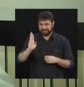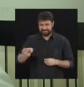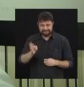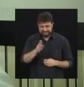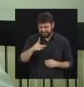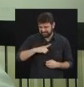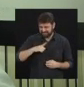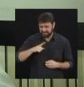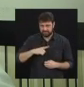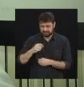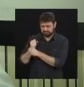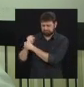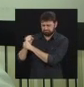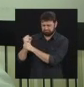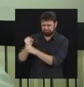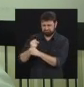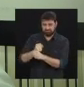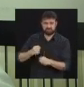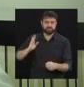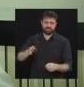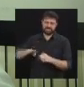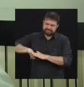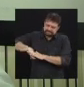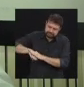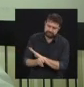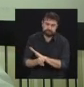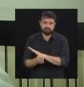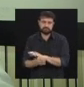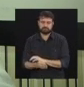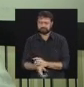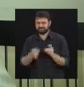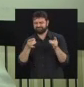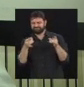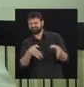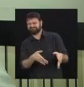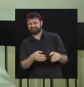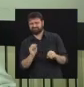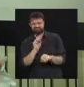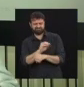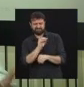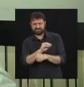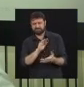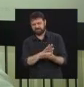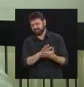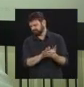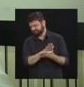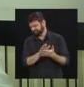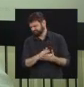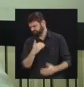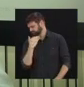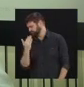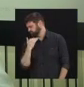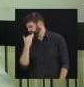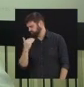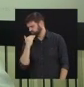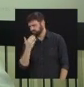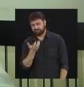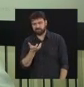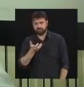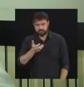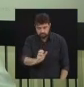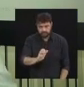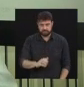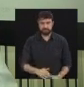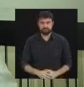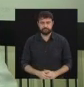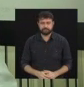tantos anos assim, já estava tão habituado a isso, que decidiu não dar seguimento, não quis fazer nenhum tipo de procedimento para